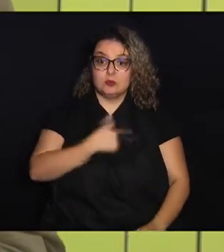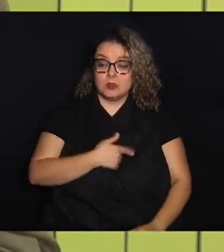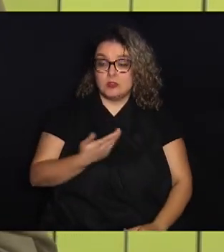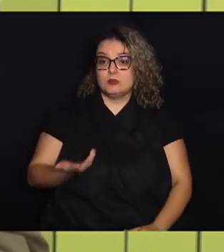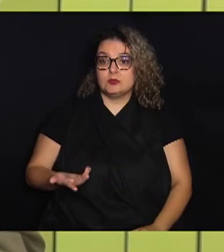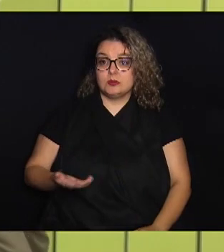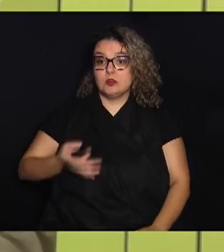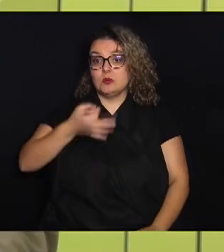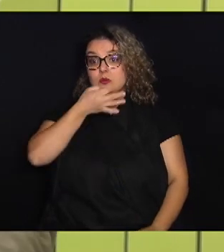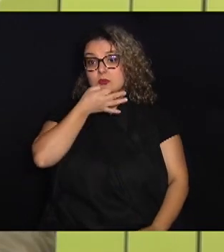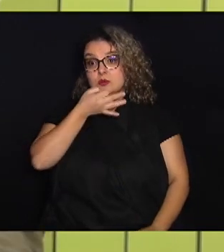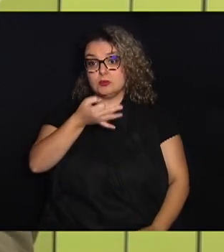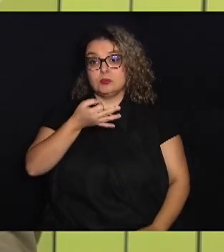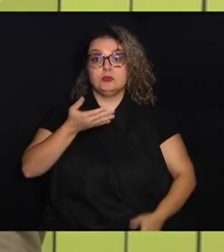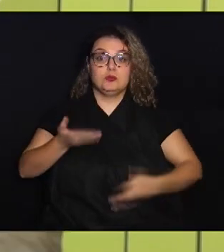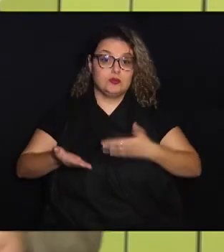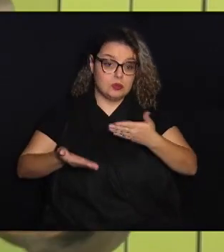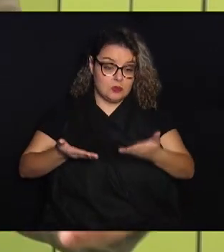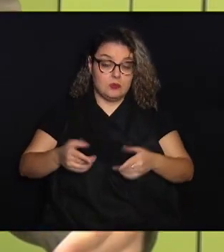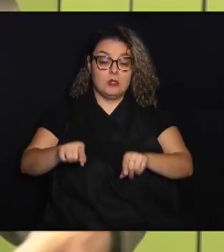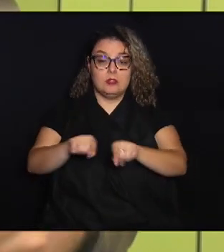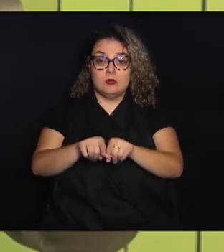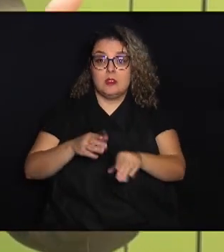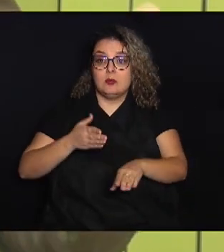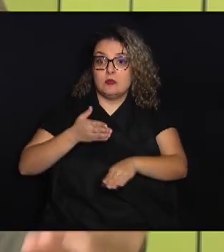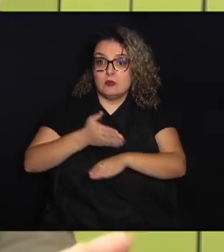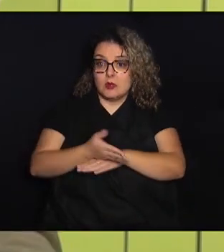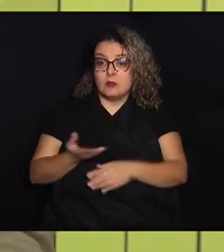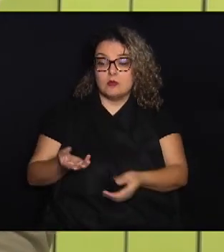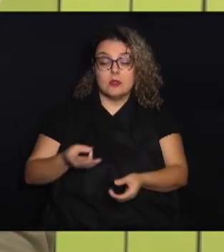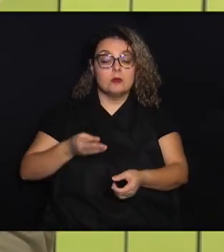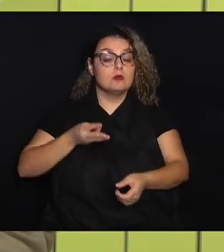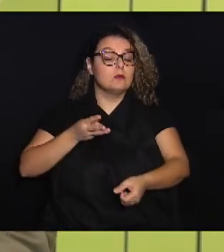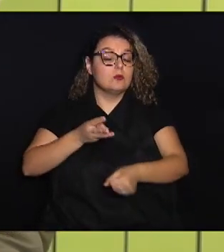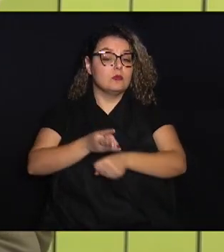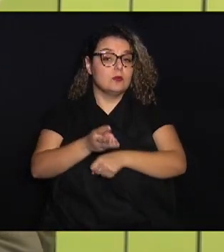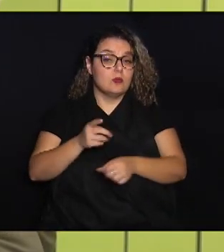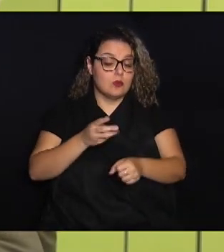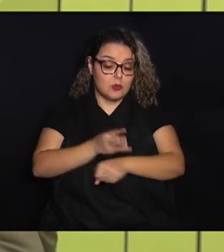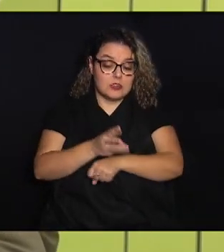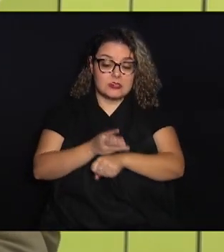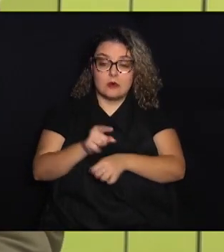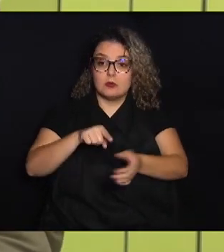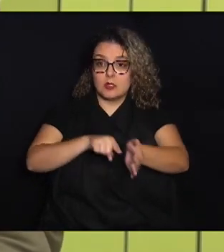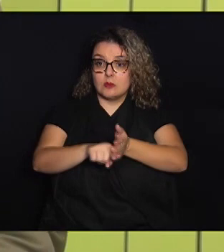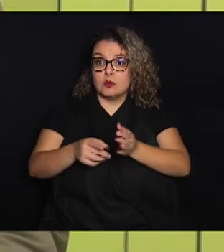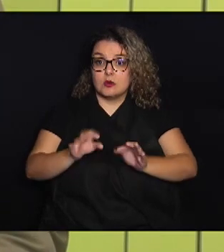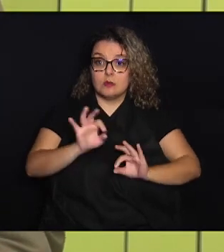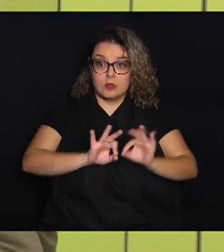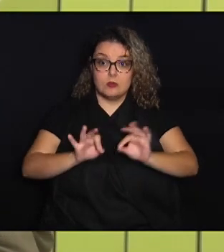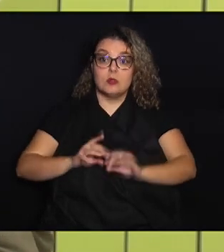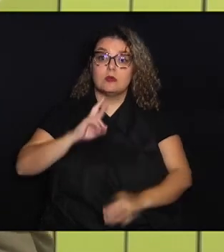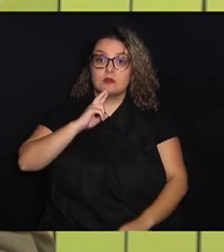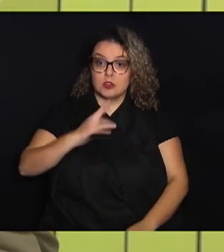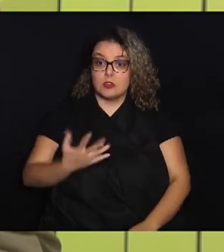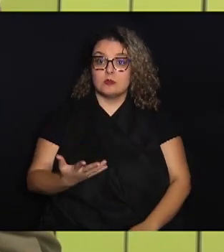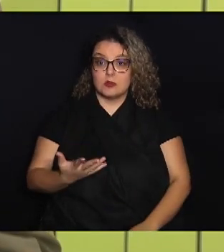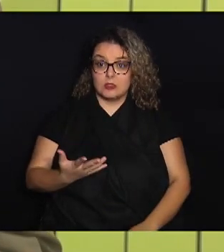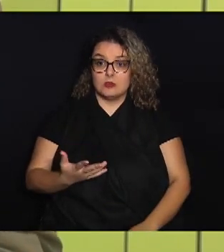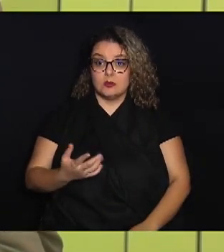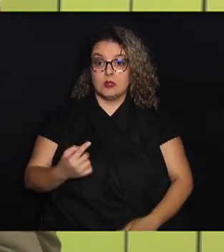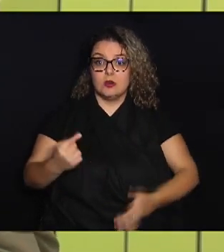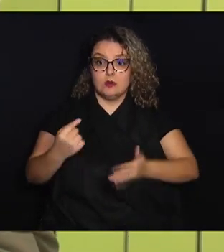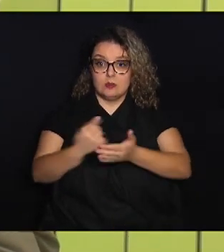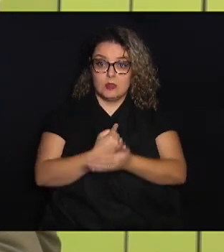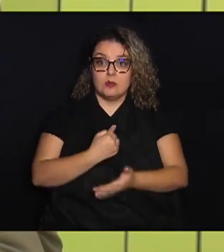sua sugestão, também fazendo perguntas para os nossos convidados que estão aqui prontos para responder a sua